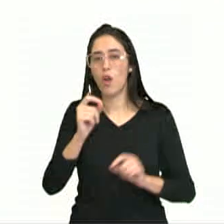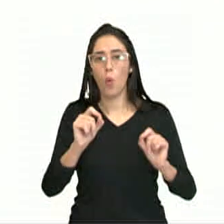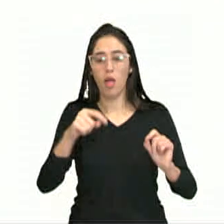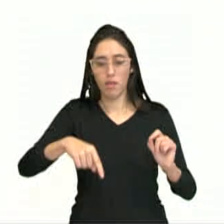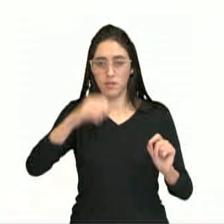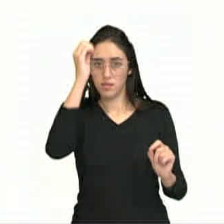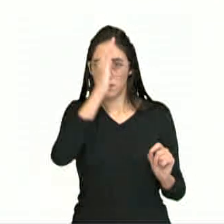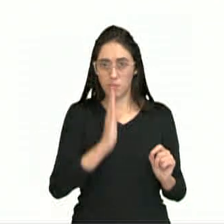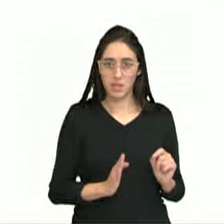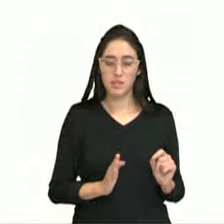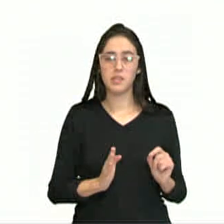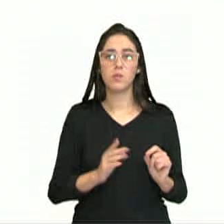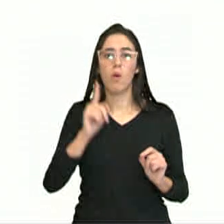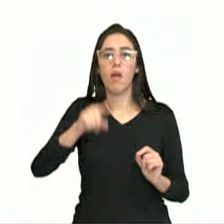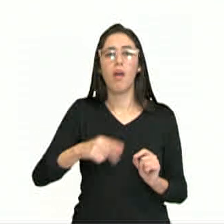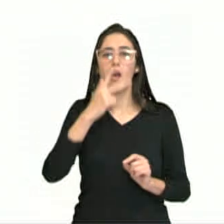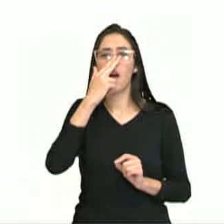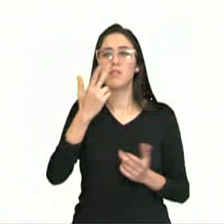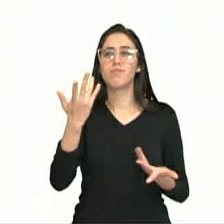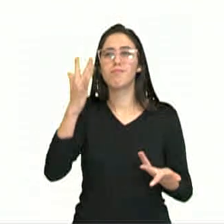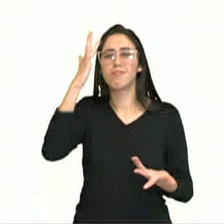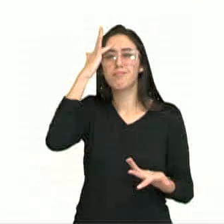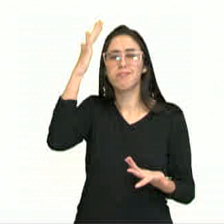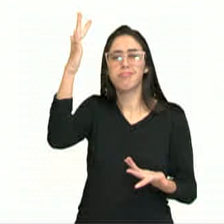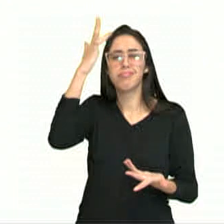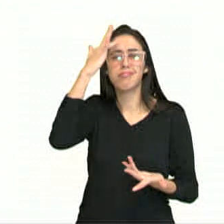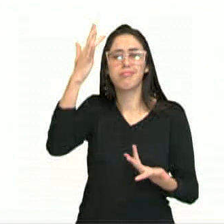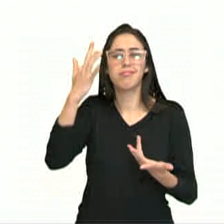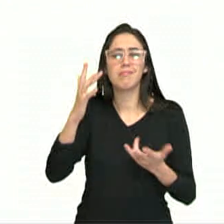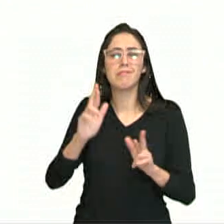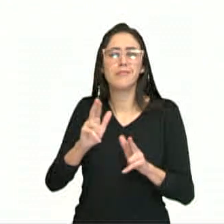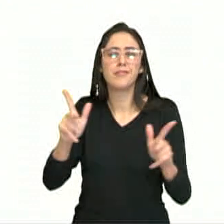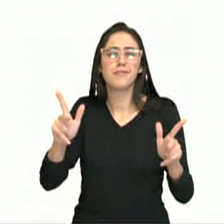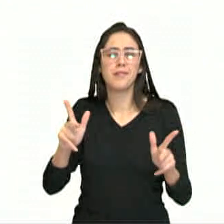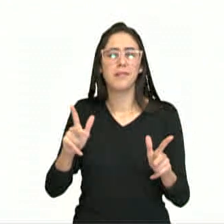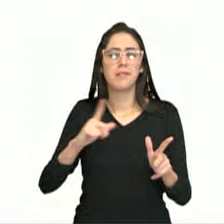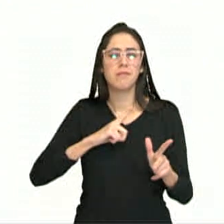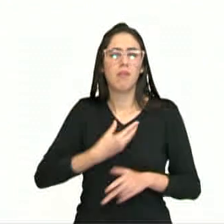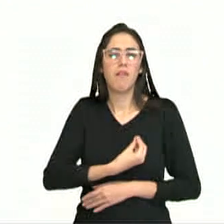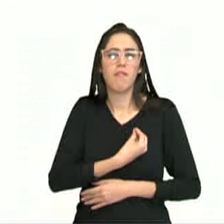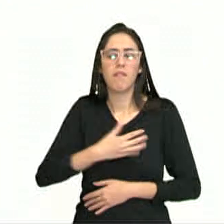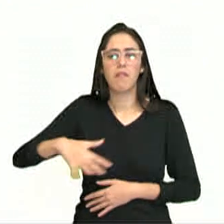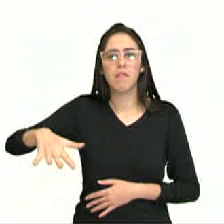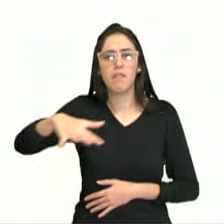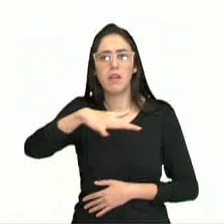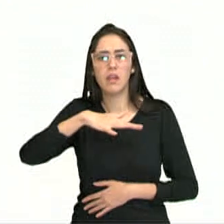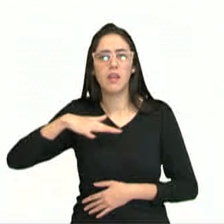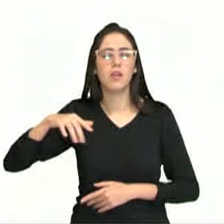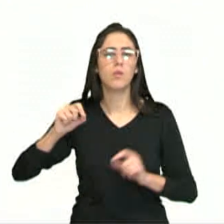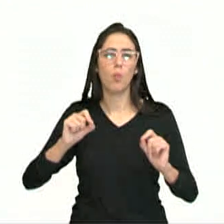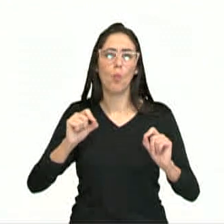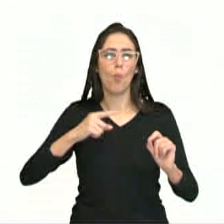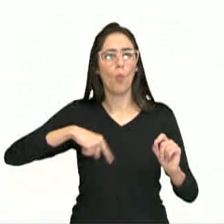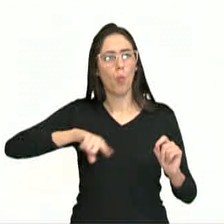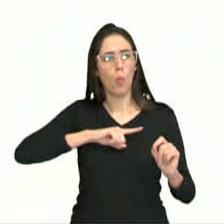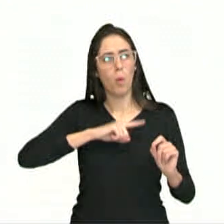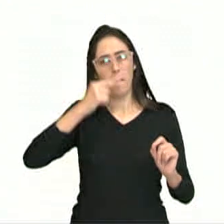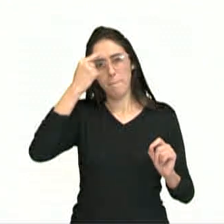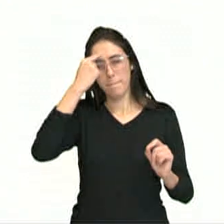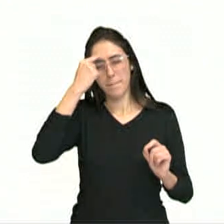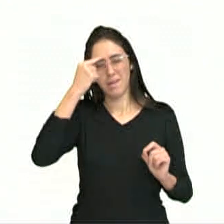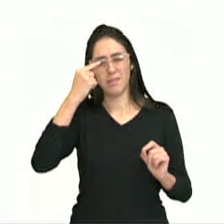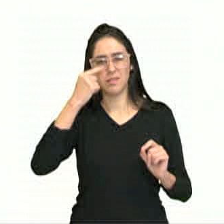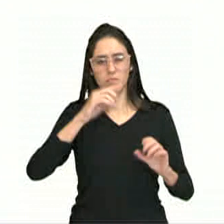como uma utopia, uma terra sem males. O caráter comunitário da vida, então se a gente pensar um pouco nessa questão